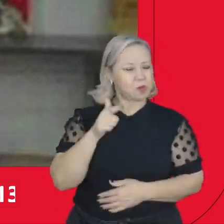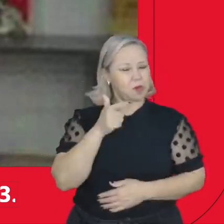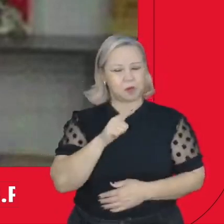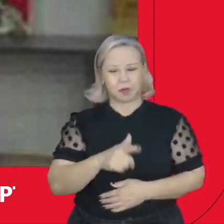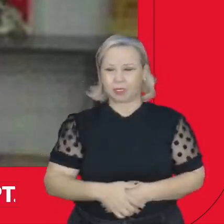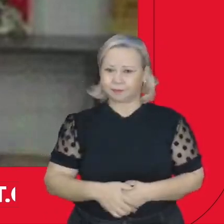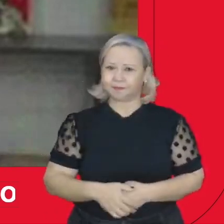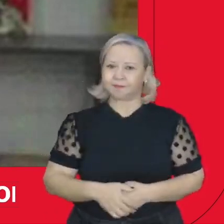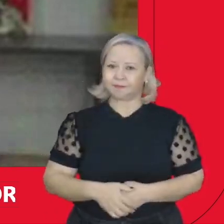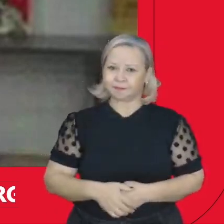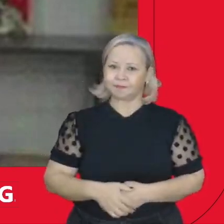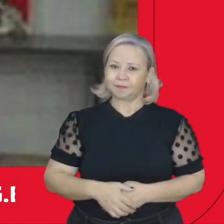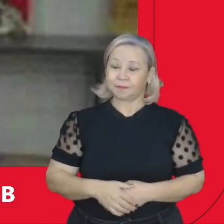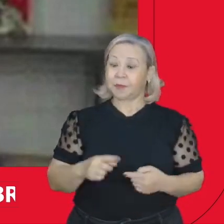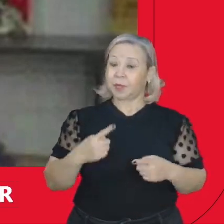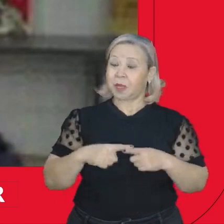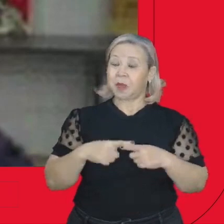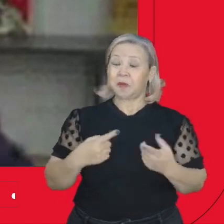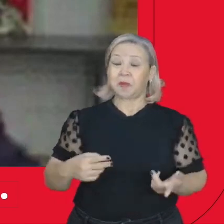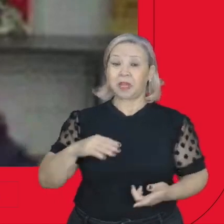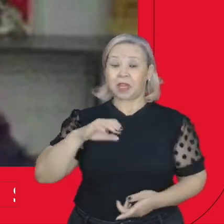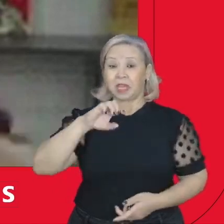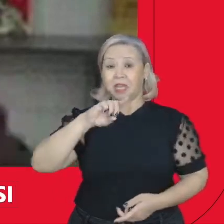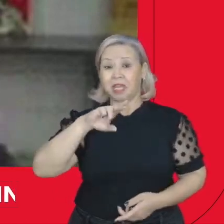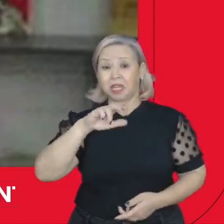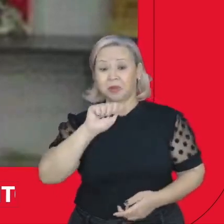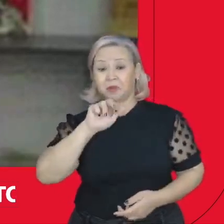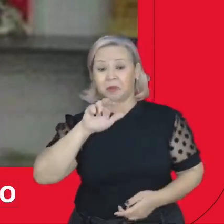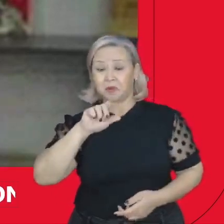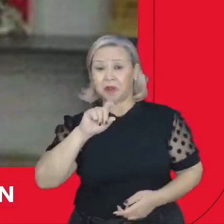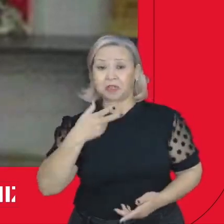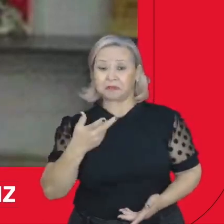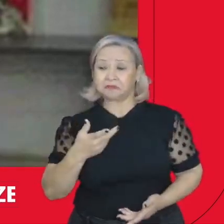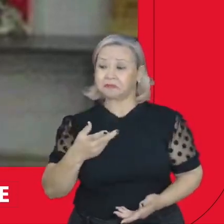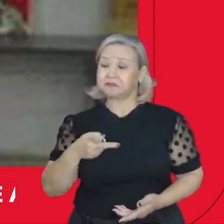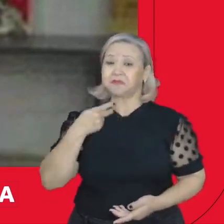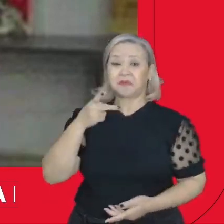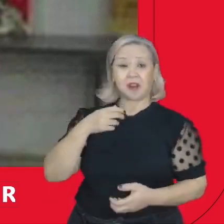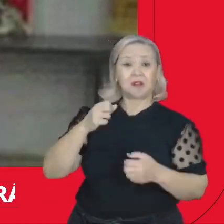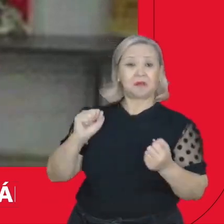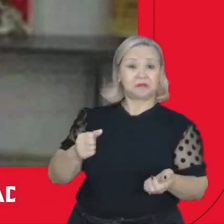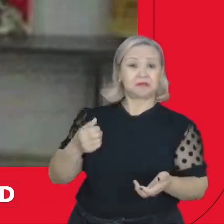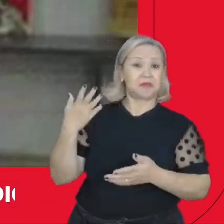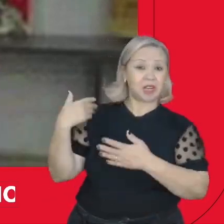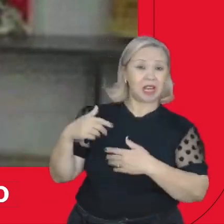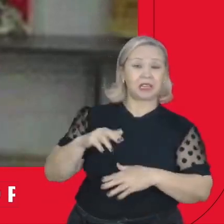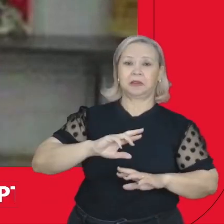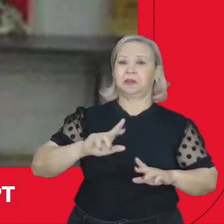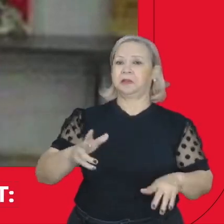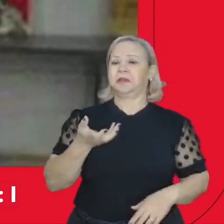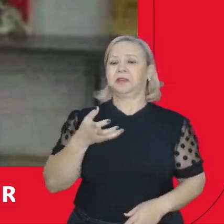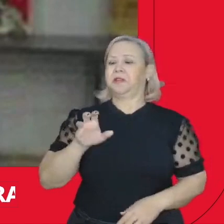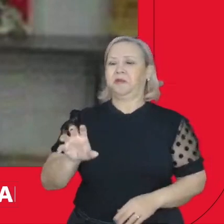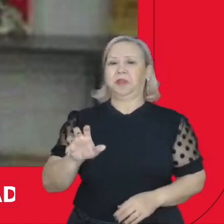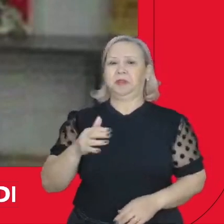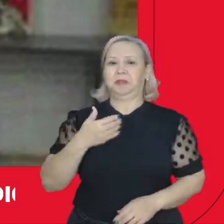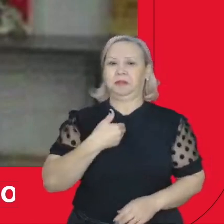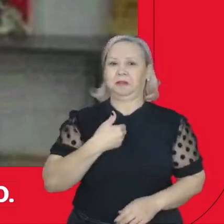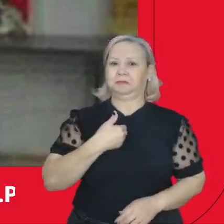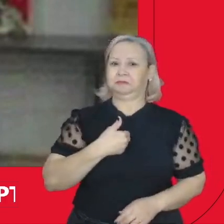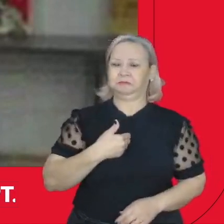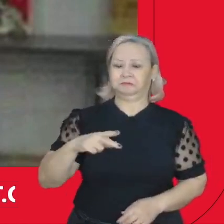que o Eduardo Leite deu lá atrás e agora também está num processo de privatização. Nós queremos o nosso Banrisul público e fortalecido, Amanda. Não só